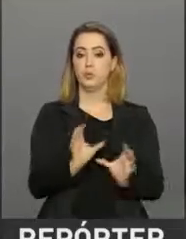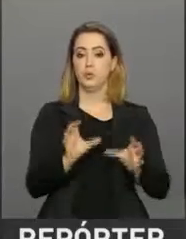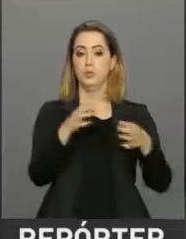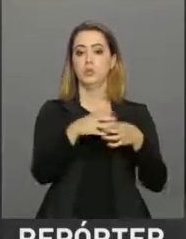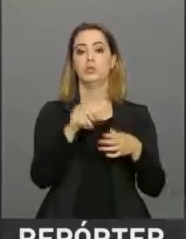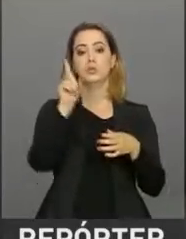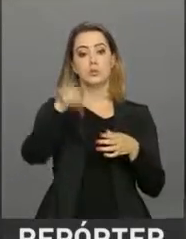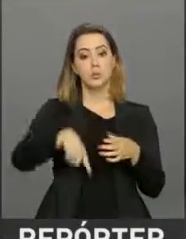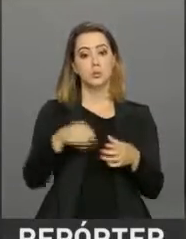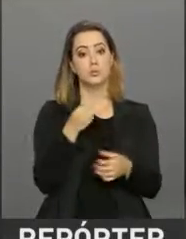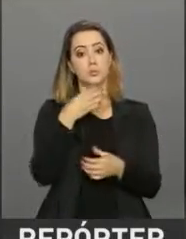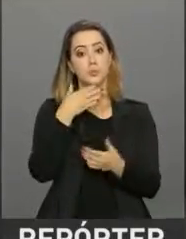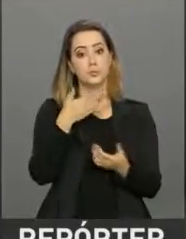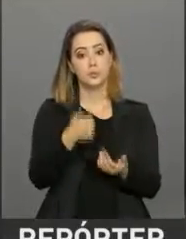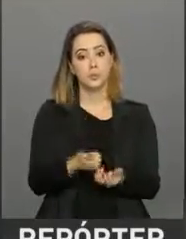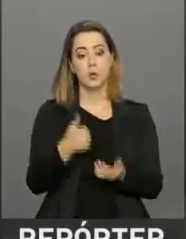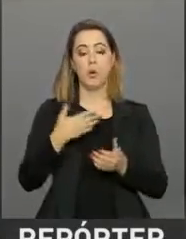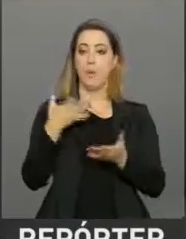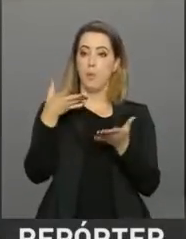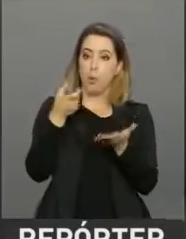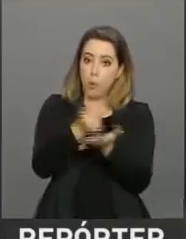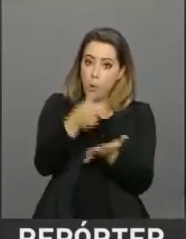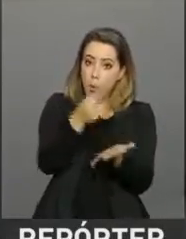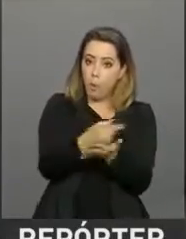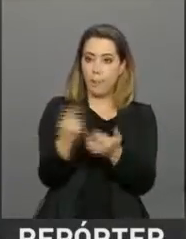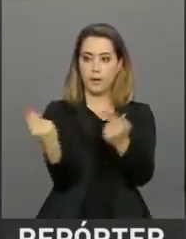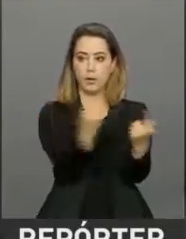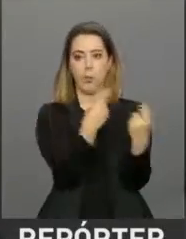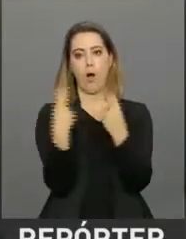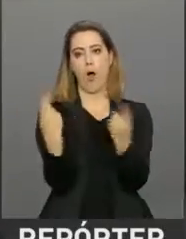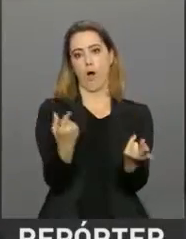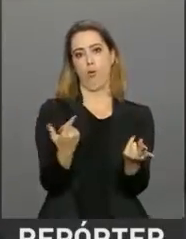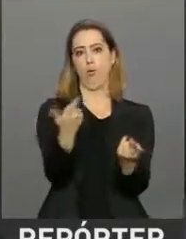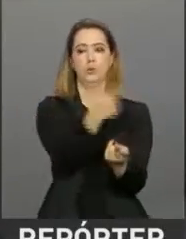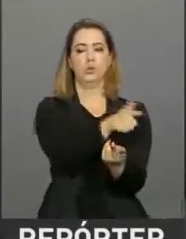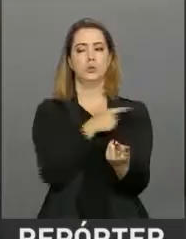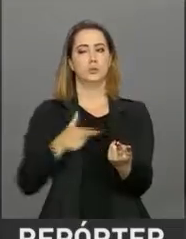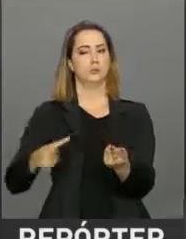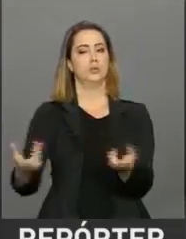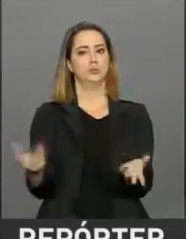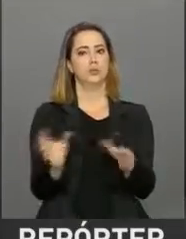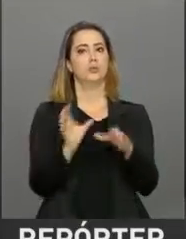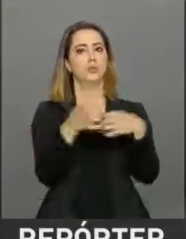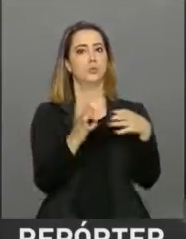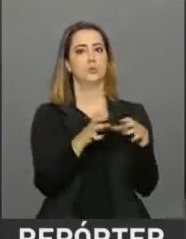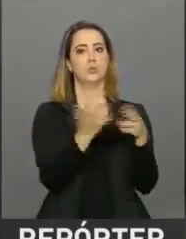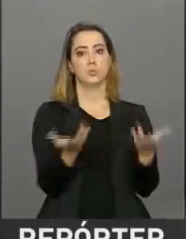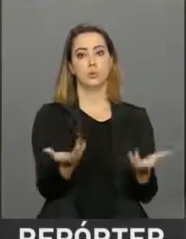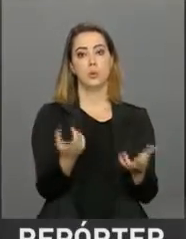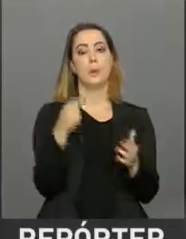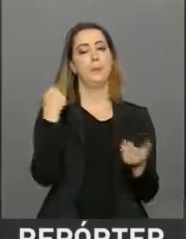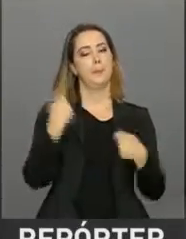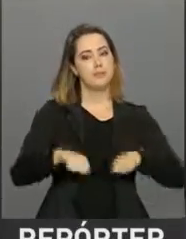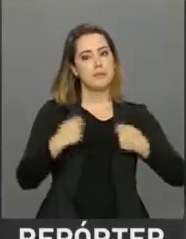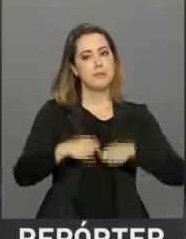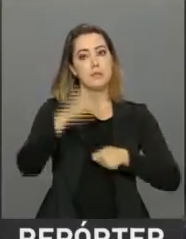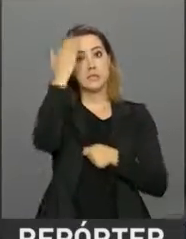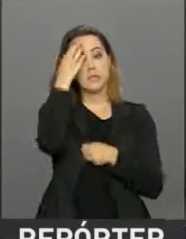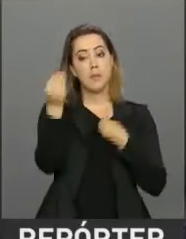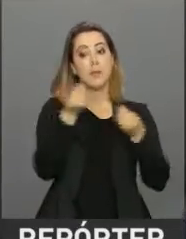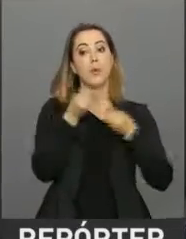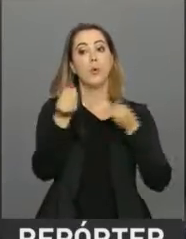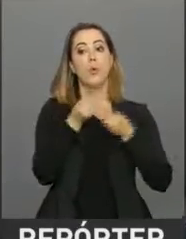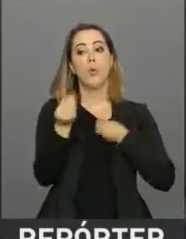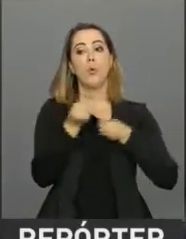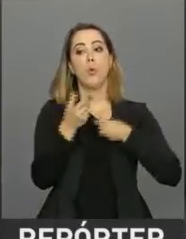público potencial consumidor, que é um público que tem os mesmos direitos que todos os outros, né, e que eles precisam saber de que forma